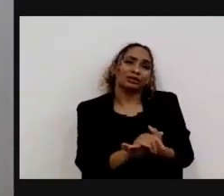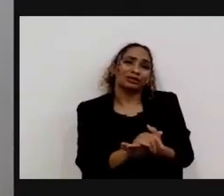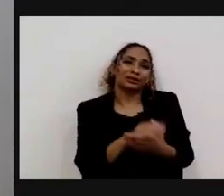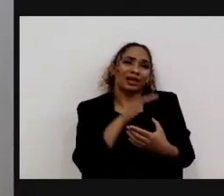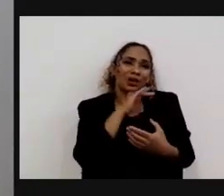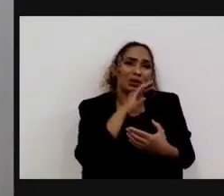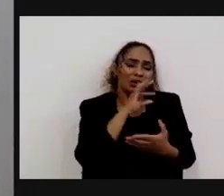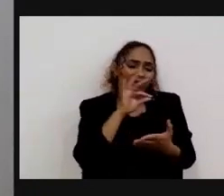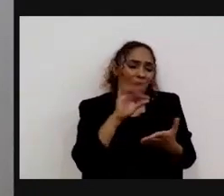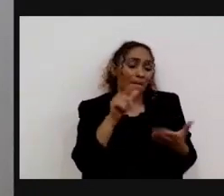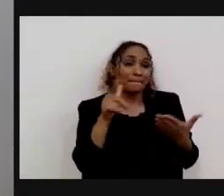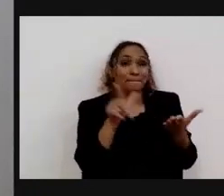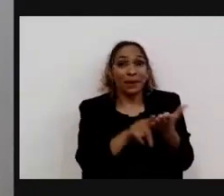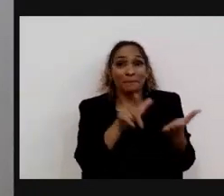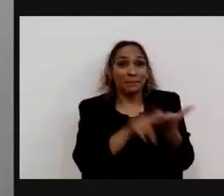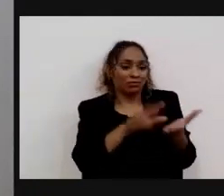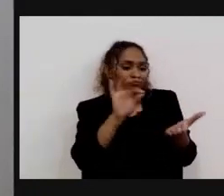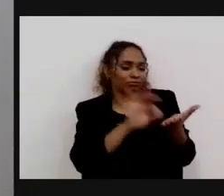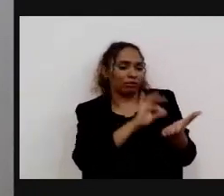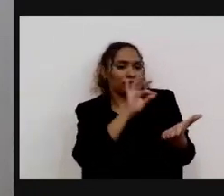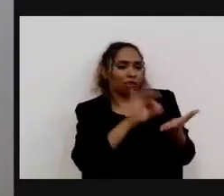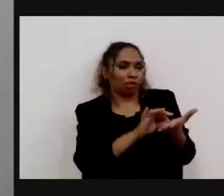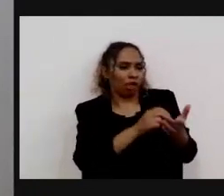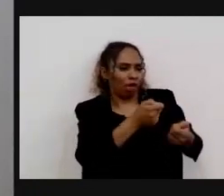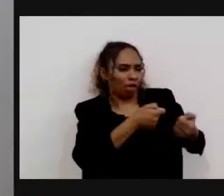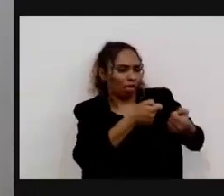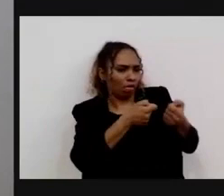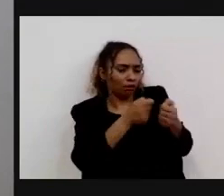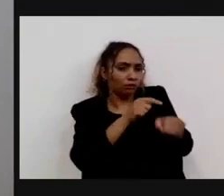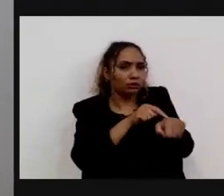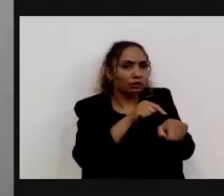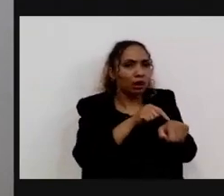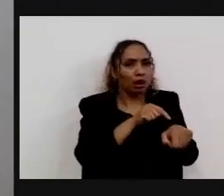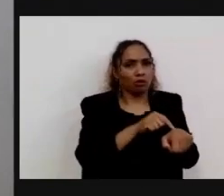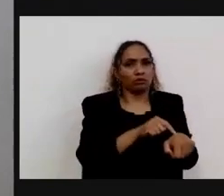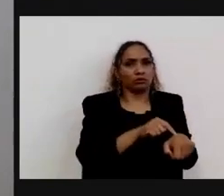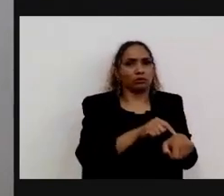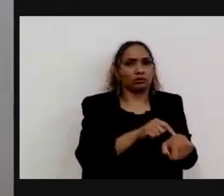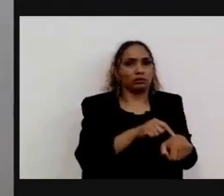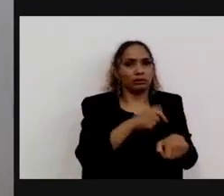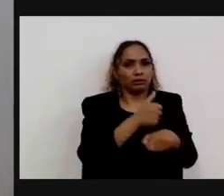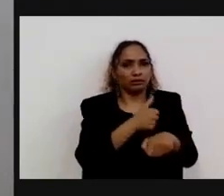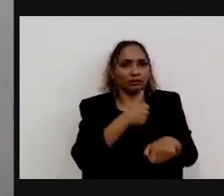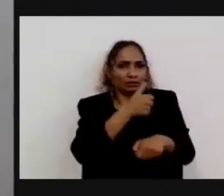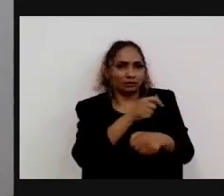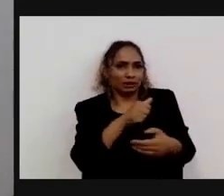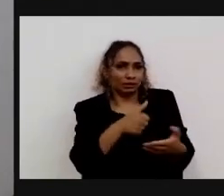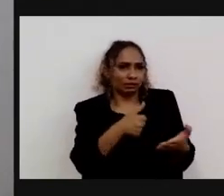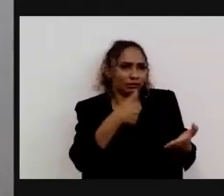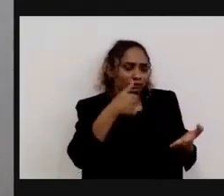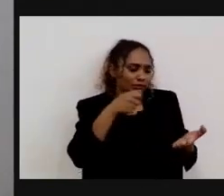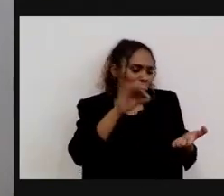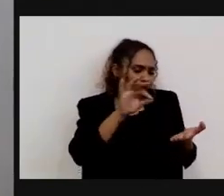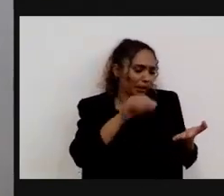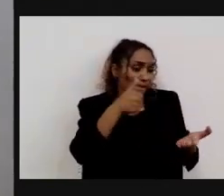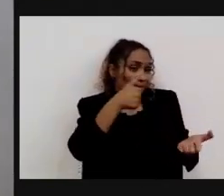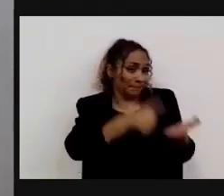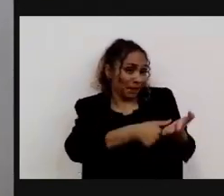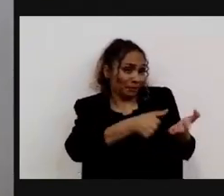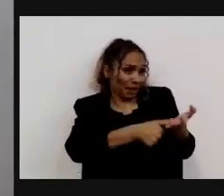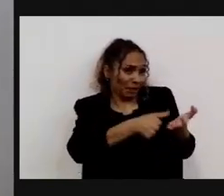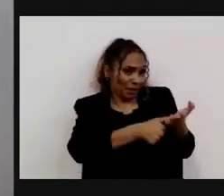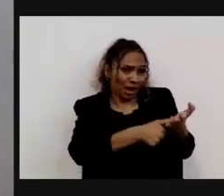detesto folha de ponto odeio controlar o horário das pessoas até porque os melhores batedores de ponto às vezes são os piores